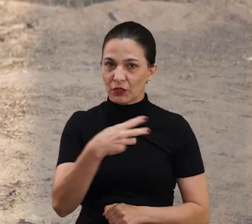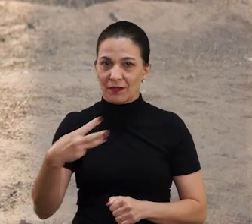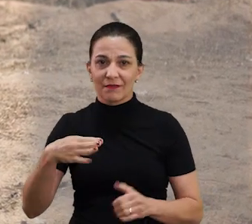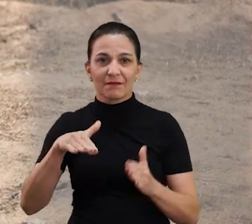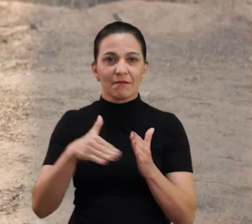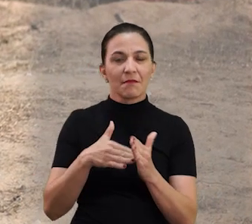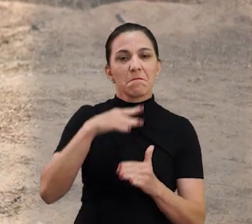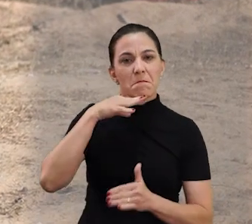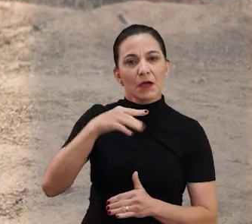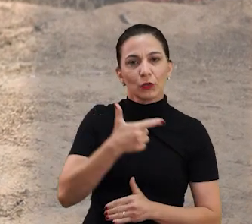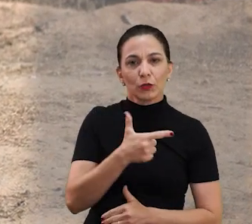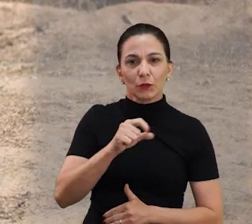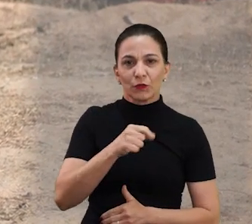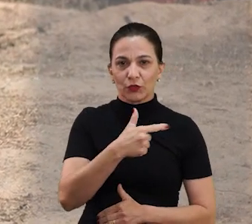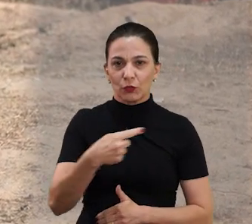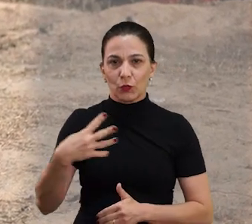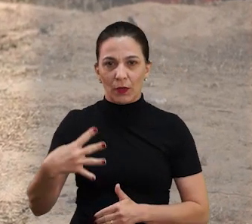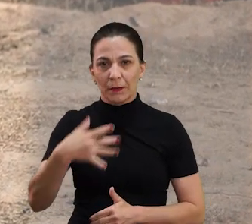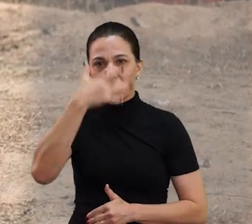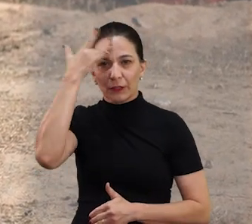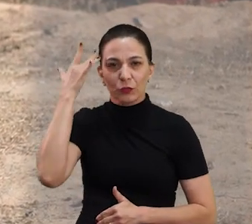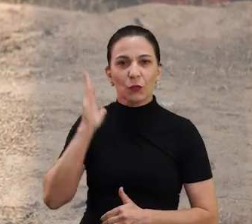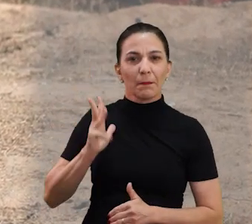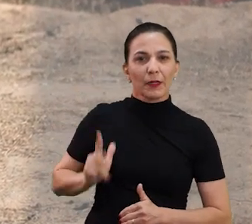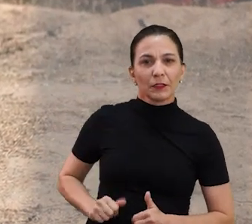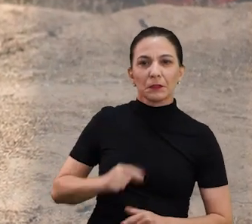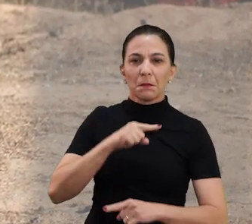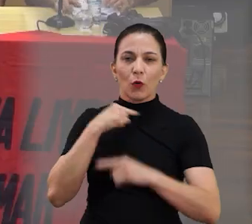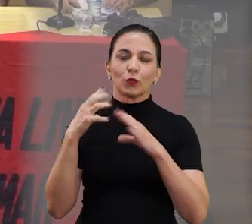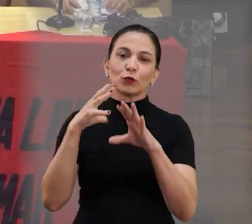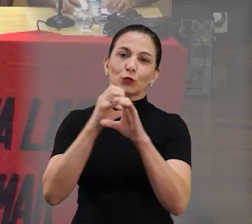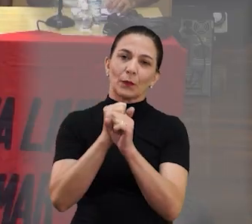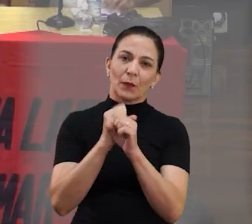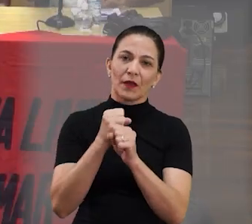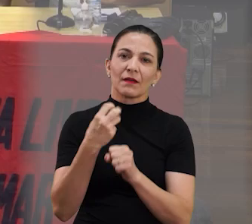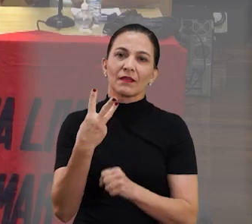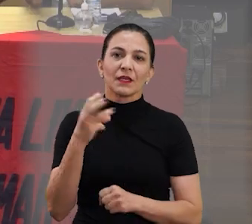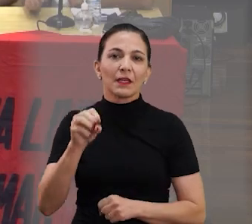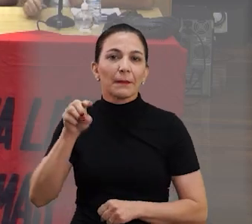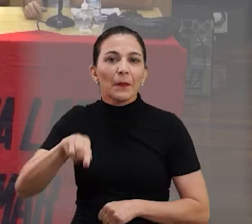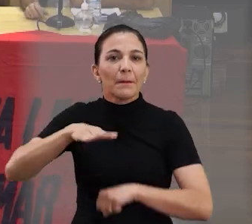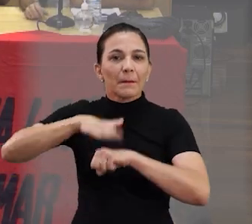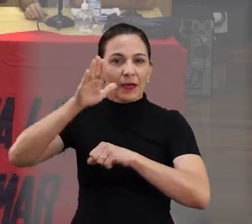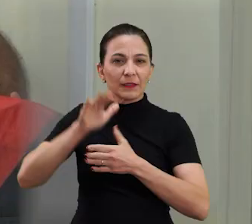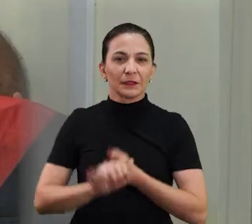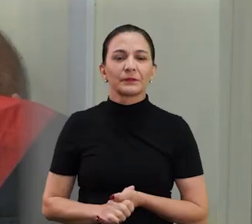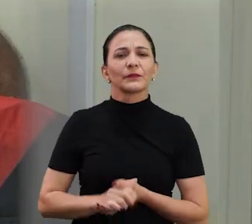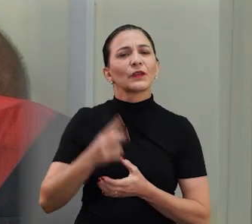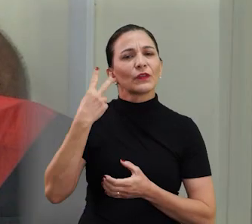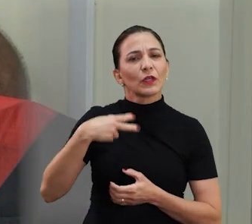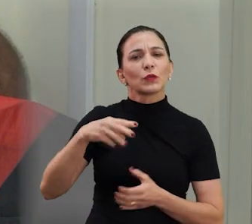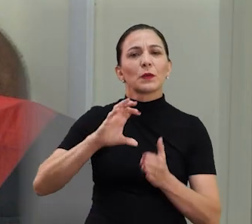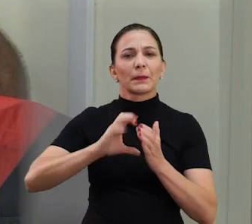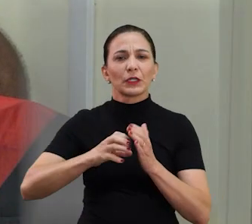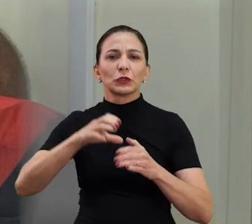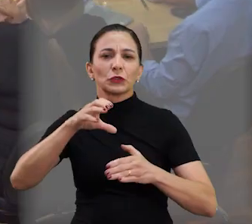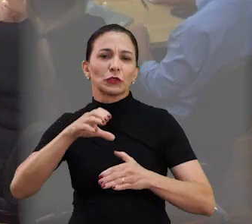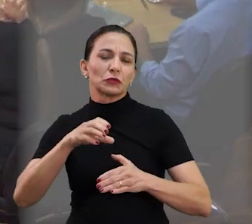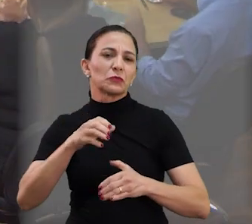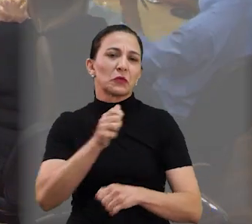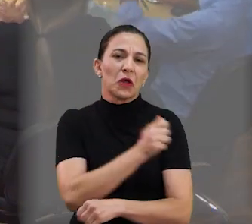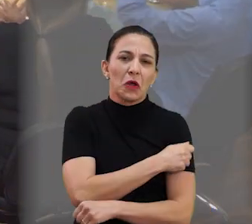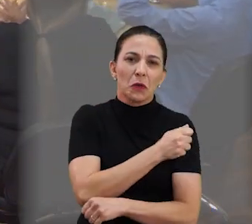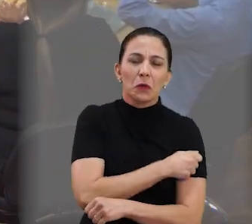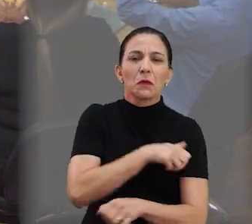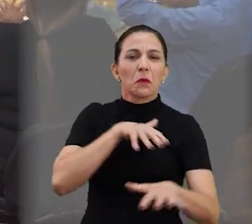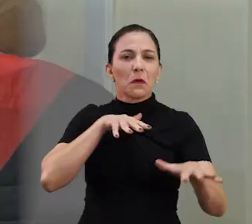primeira semana de Março já havia matado mais de 30.000 palestinos o evento que reuniu vereadores membros de partidos políticos